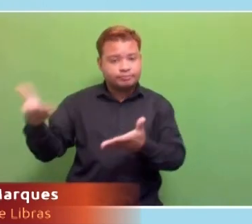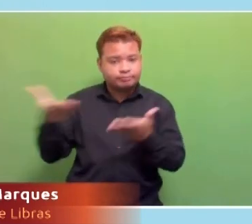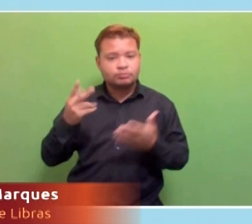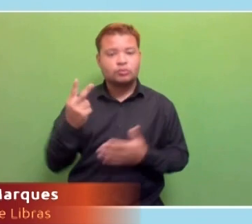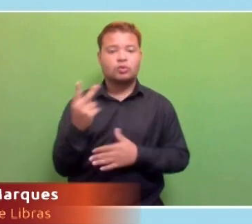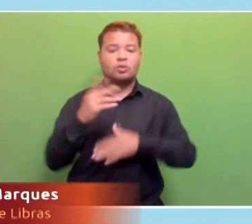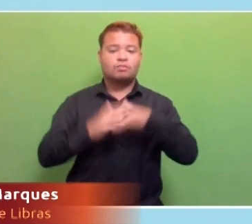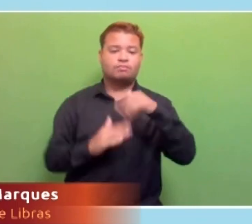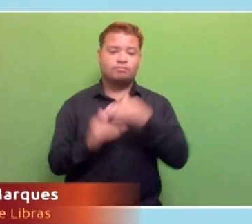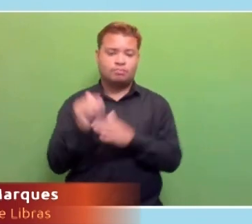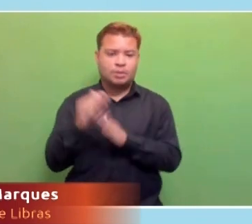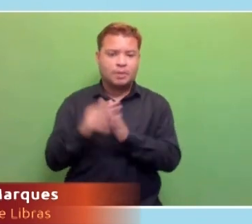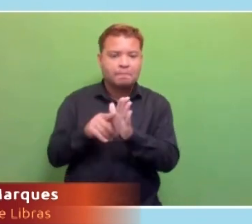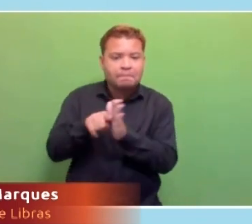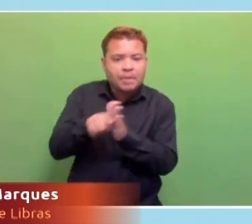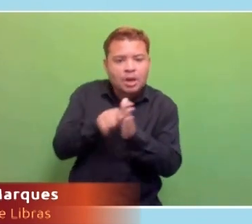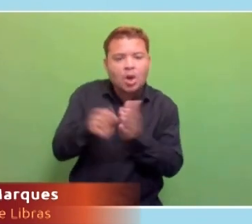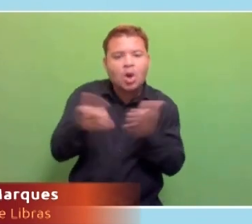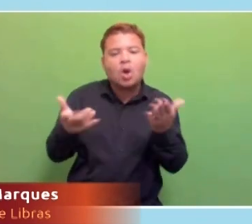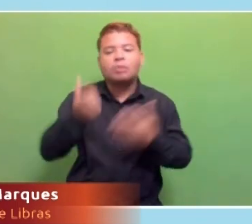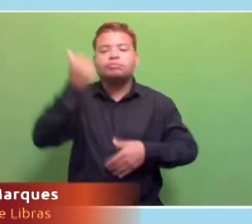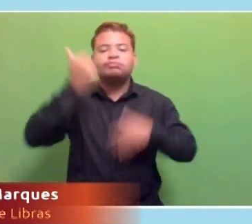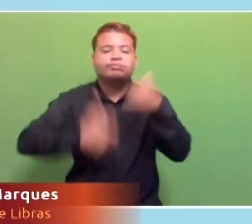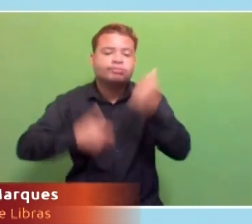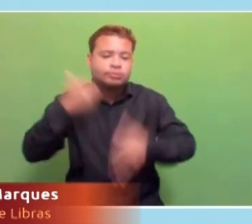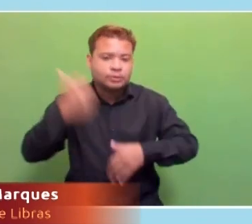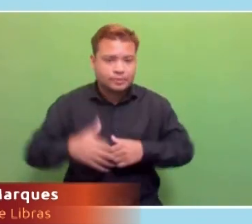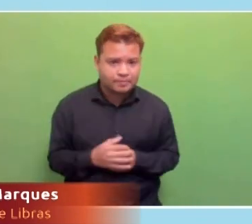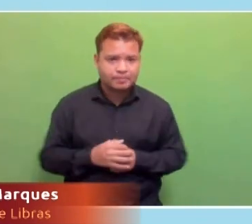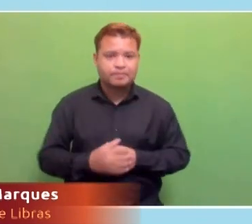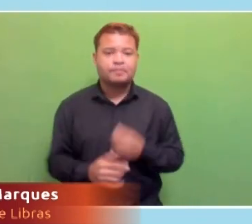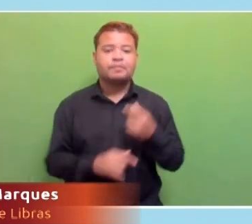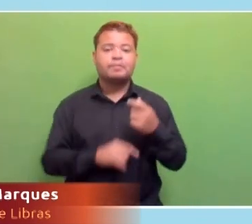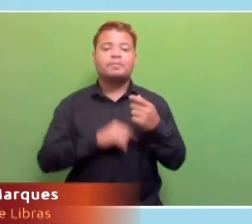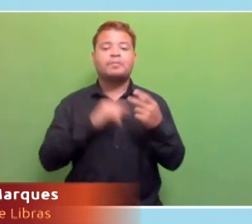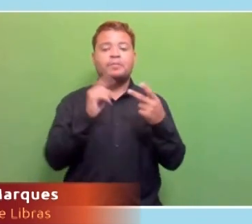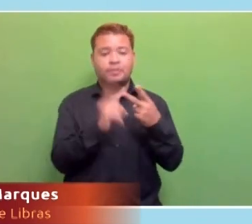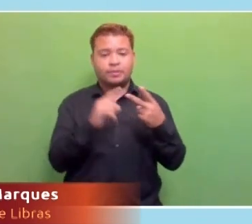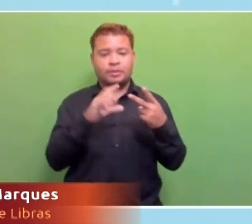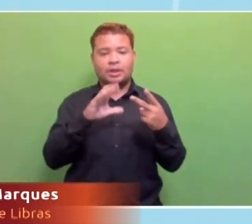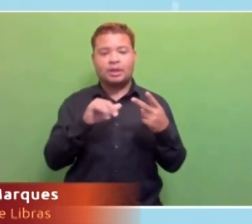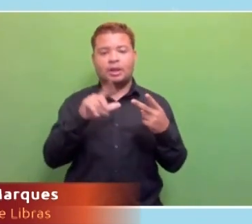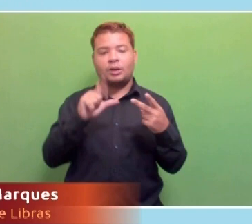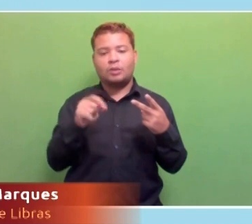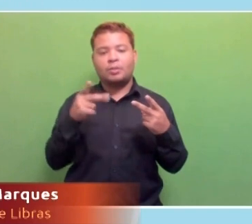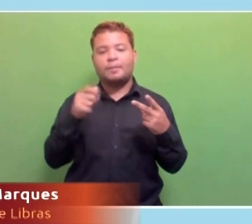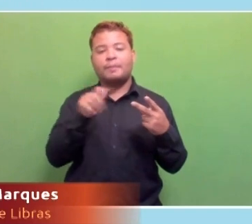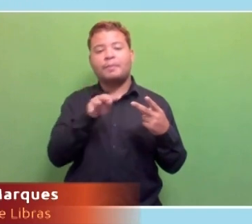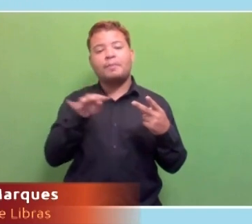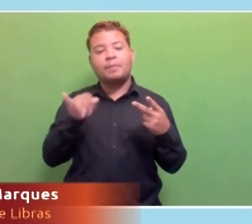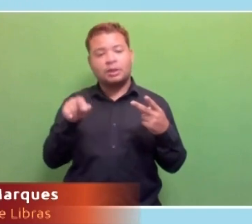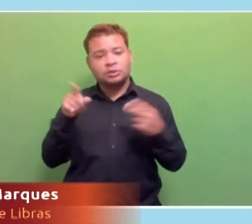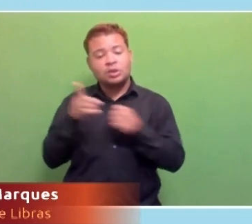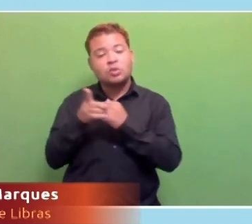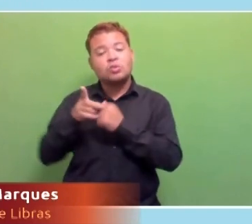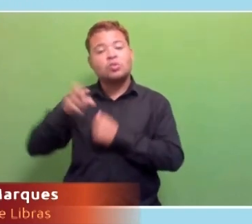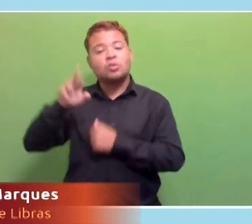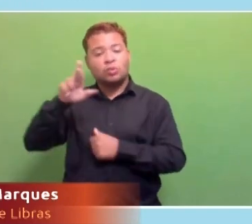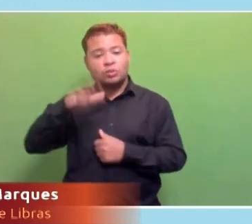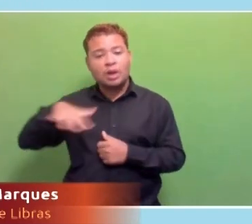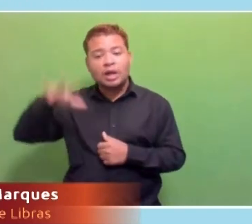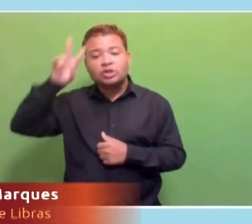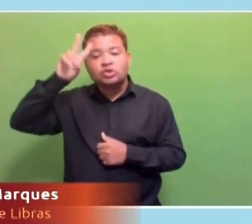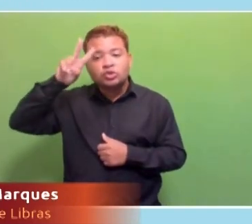vão conversar com a gente hoje. O primeiro deles é o Carlo Patti, que é doutor em História das Relações Internacionais